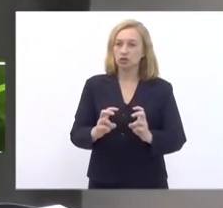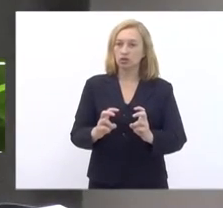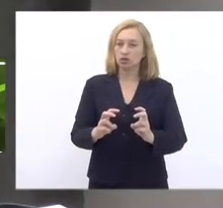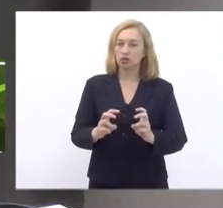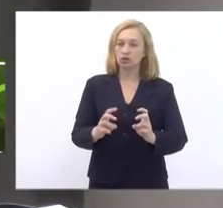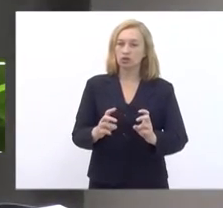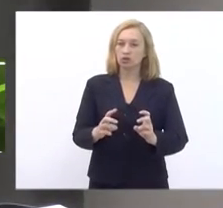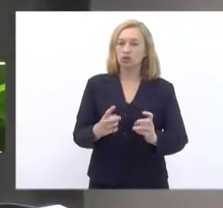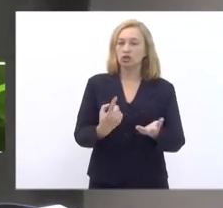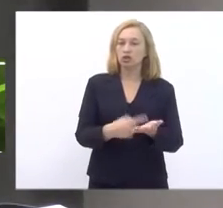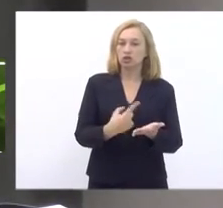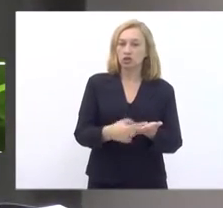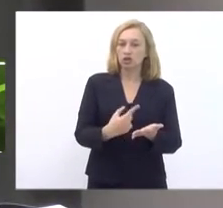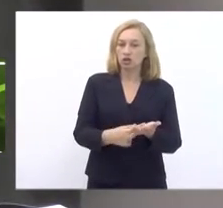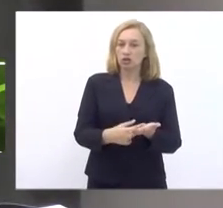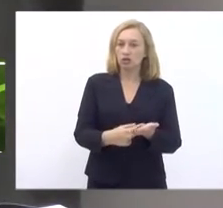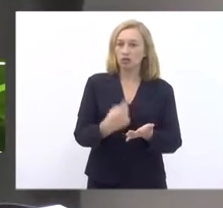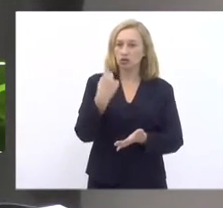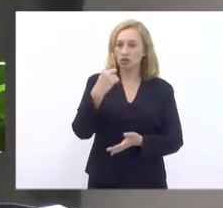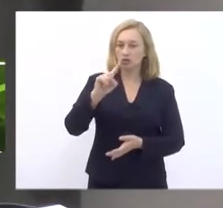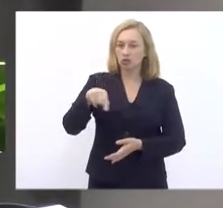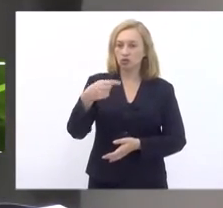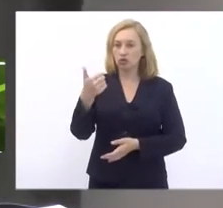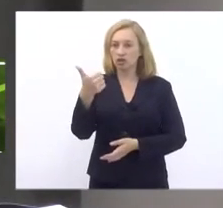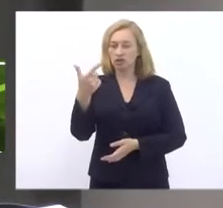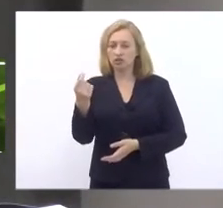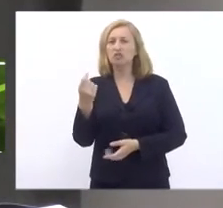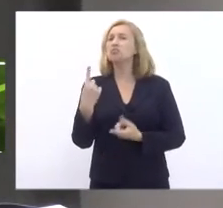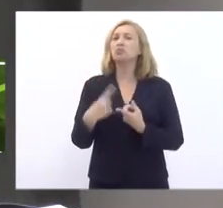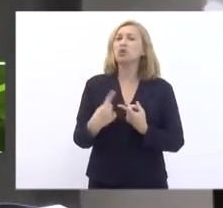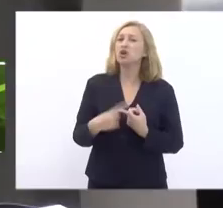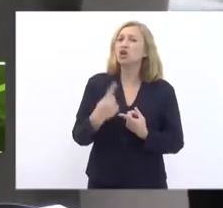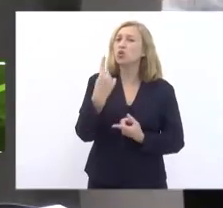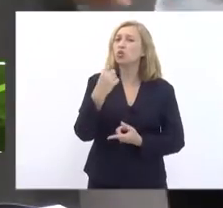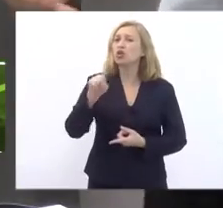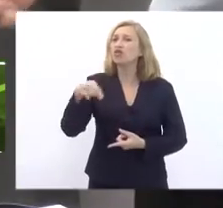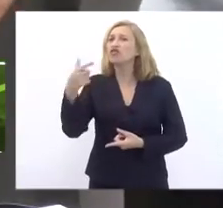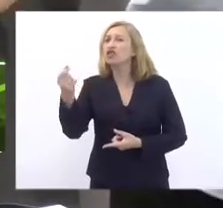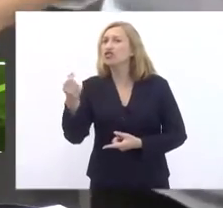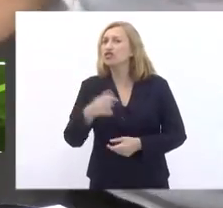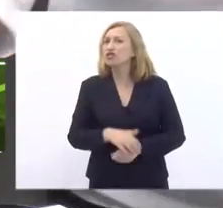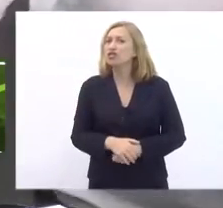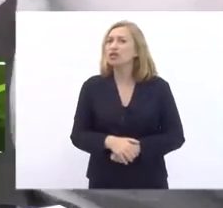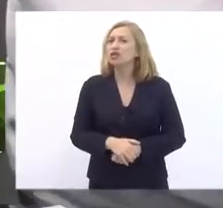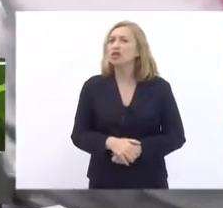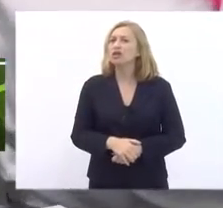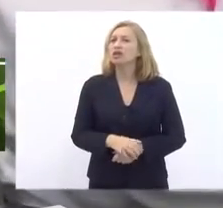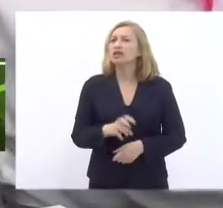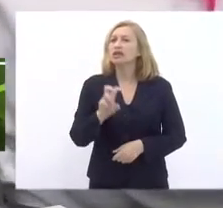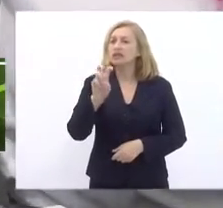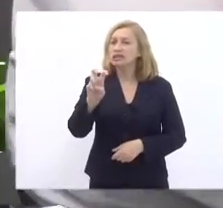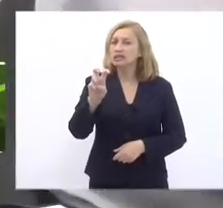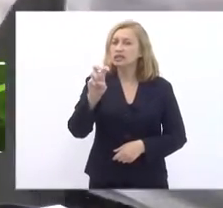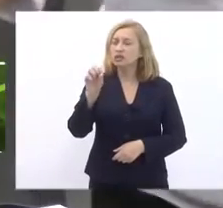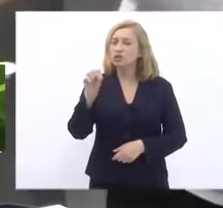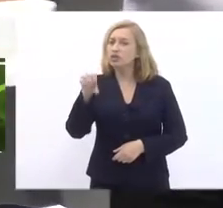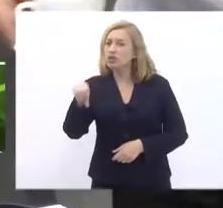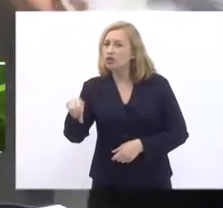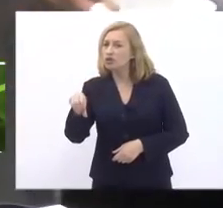correspondente ao valor nominal de 1,20, por que 1,20? é